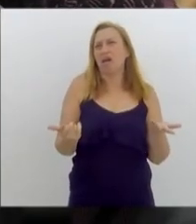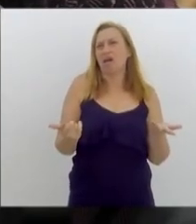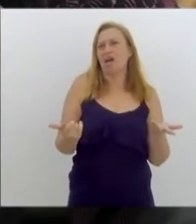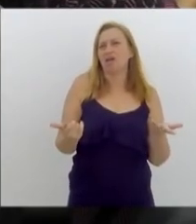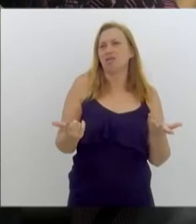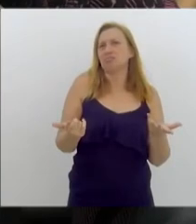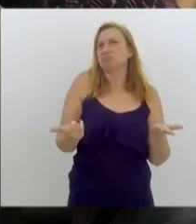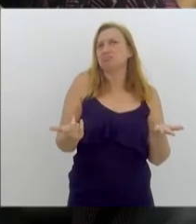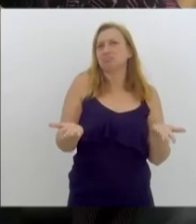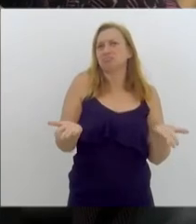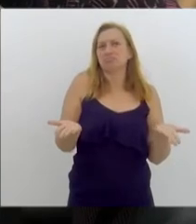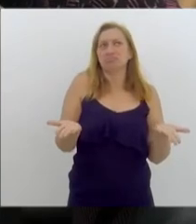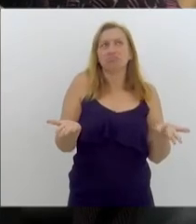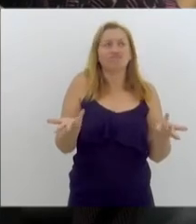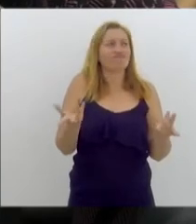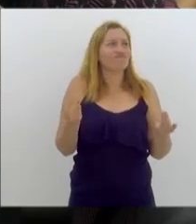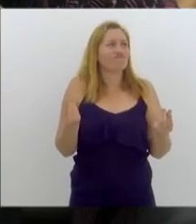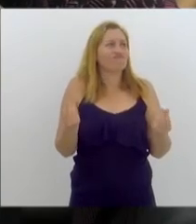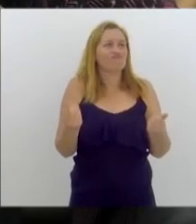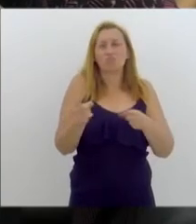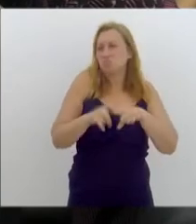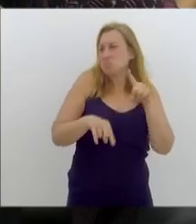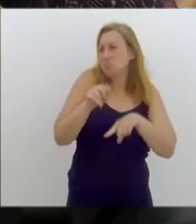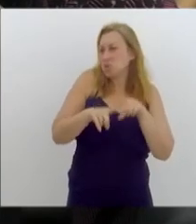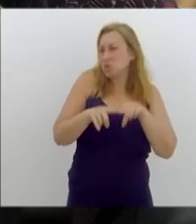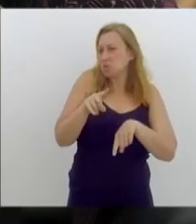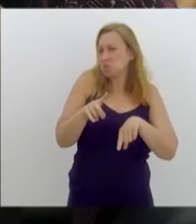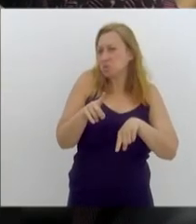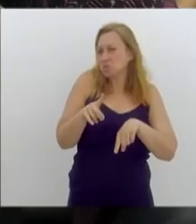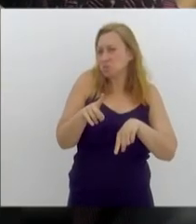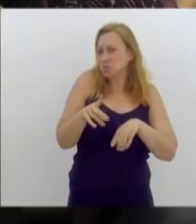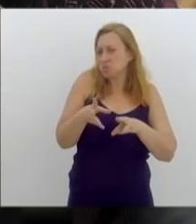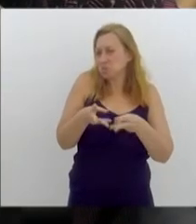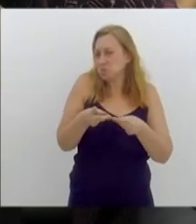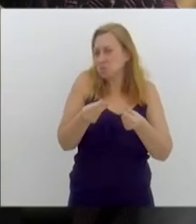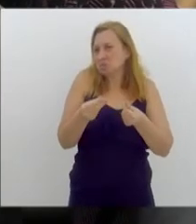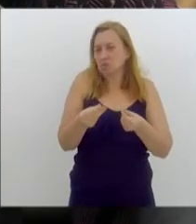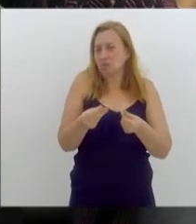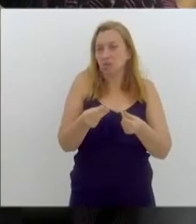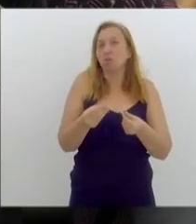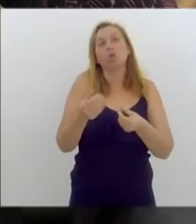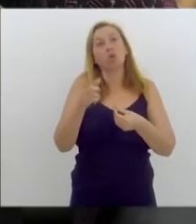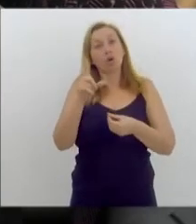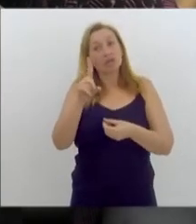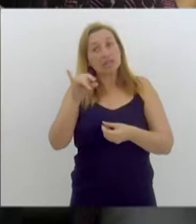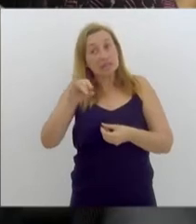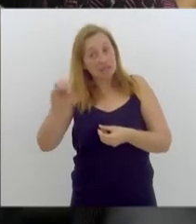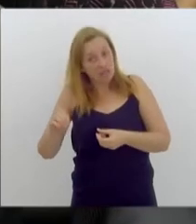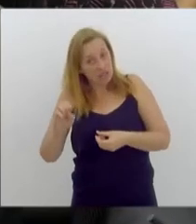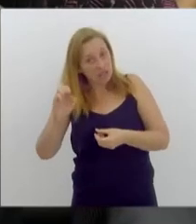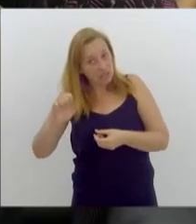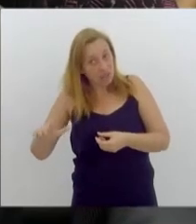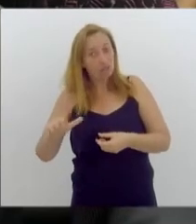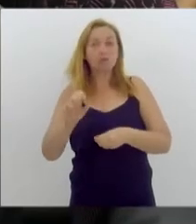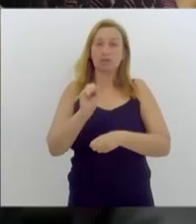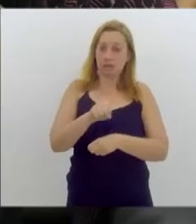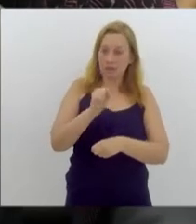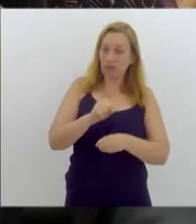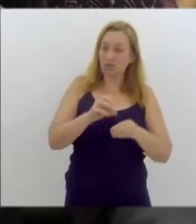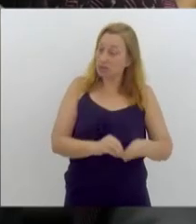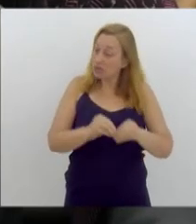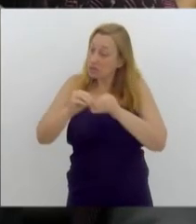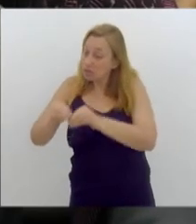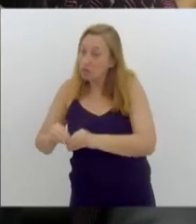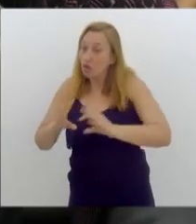um produto essencial o diesel sim porque a partir do dízimo é que você transporta